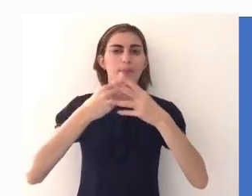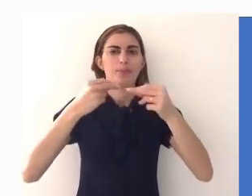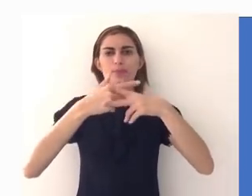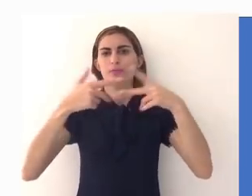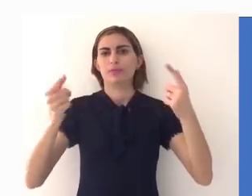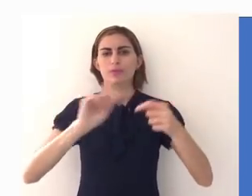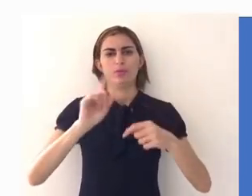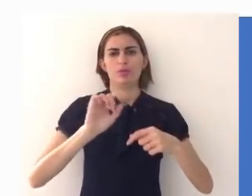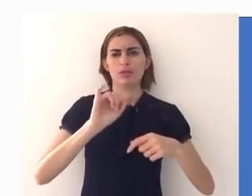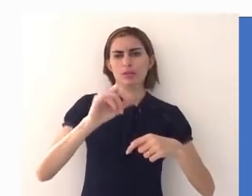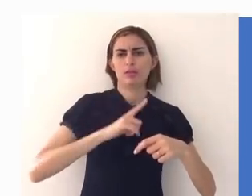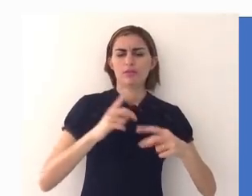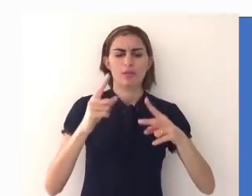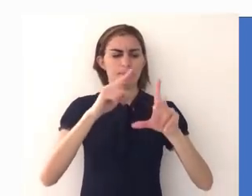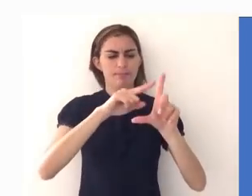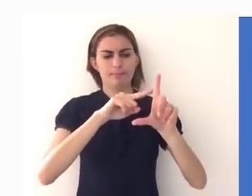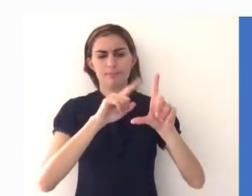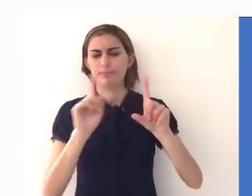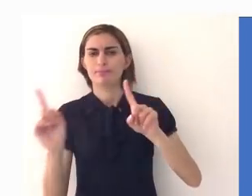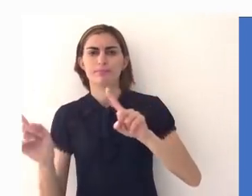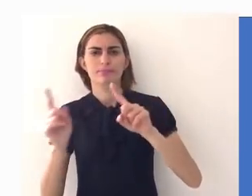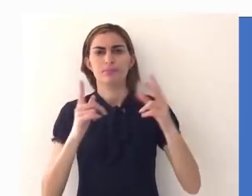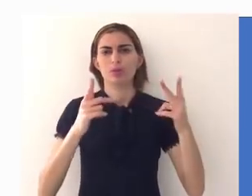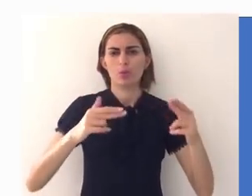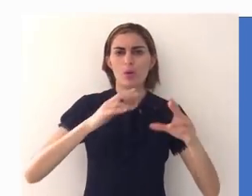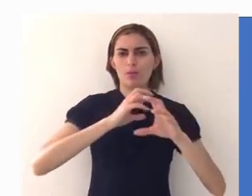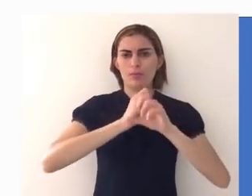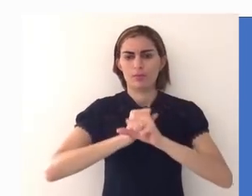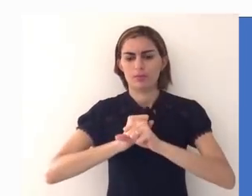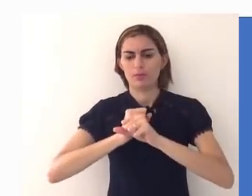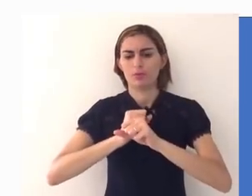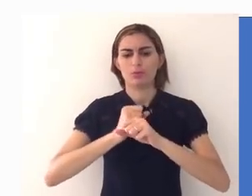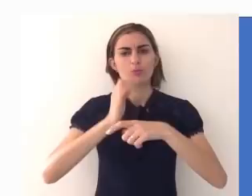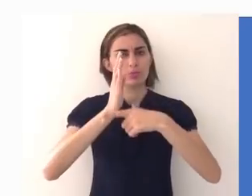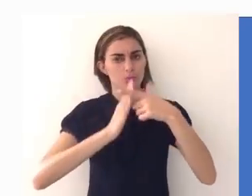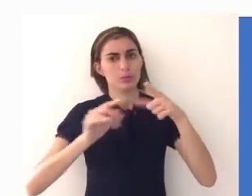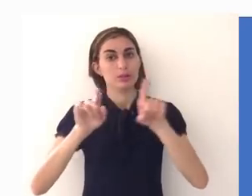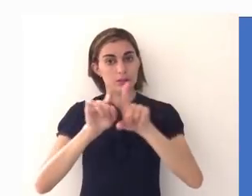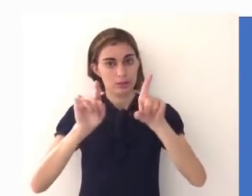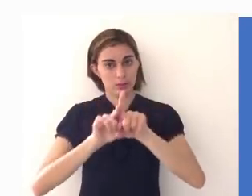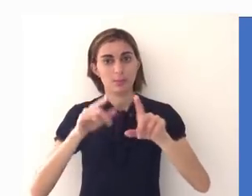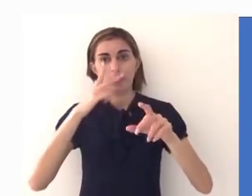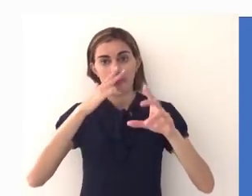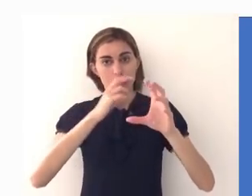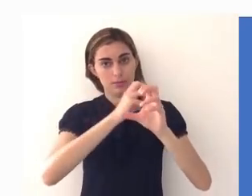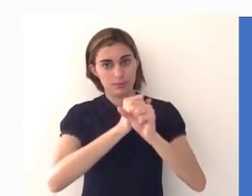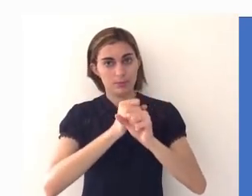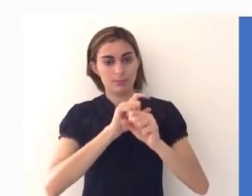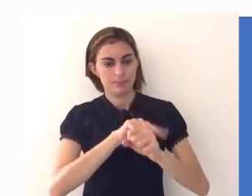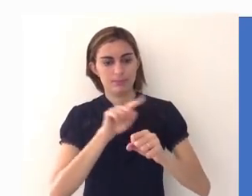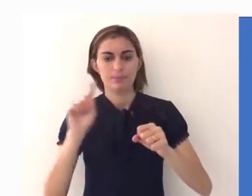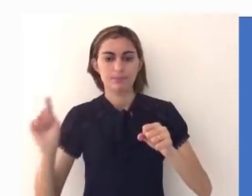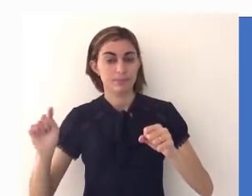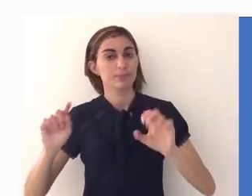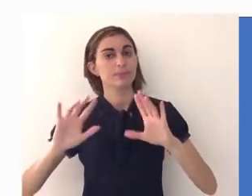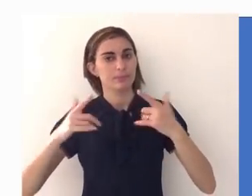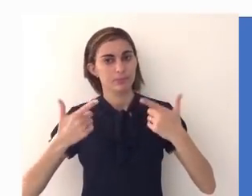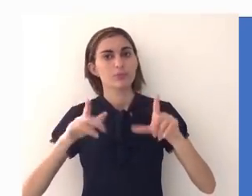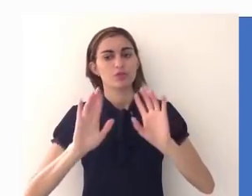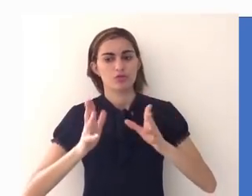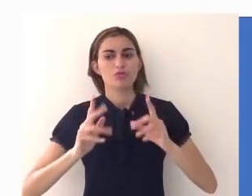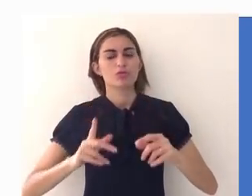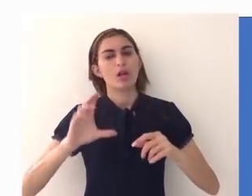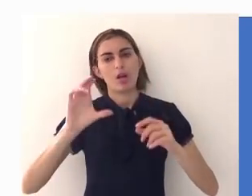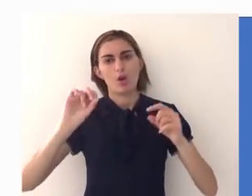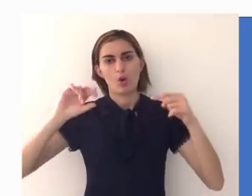muita coisa. Se tiver 2 lados com a mesma medida e um ângulo no meio também possui essa medida, um para o outro, eles